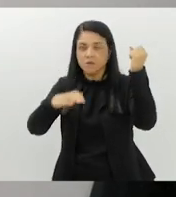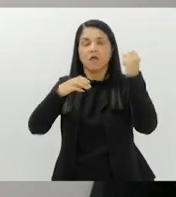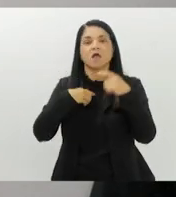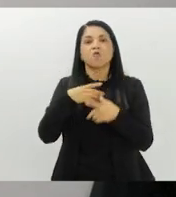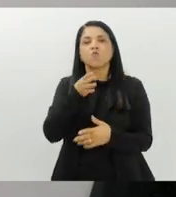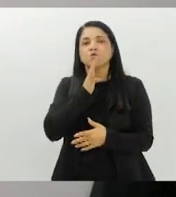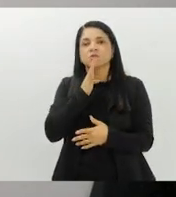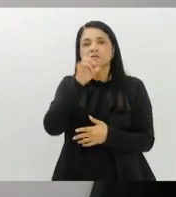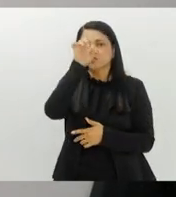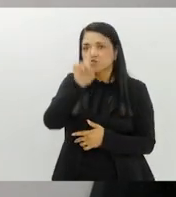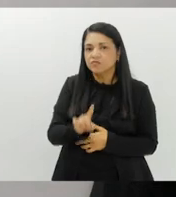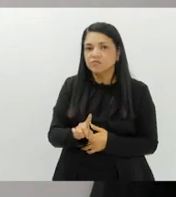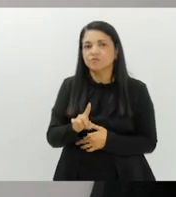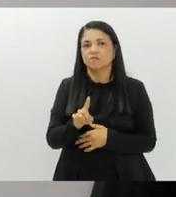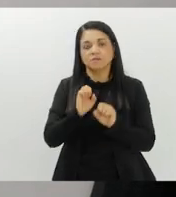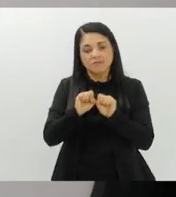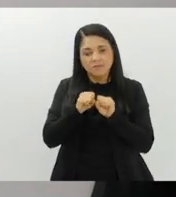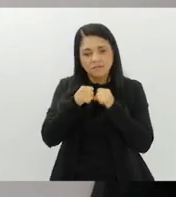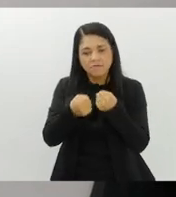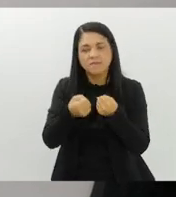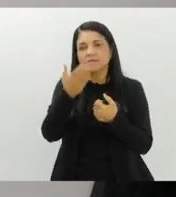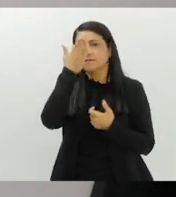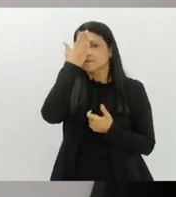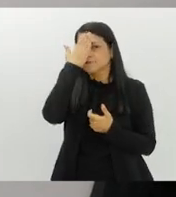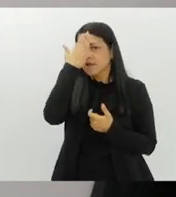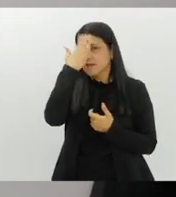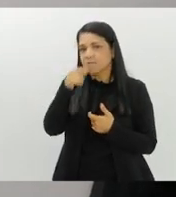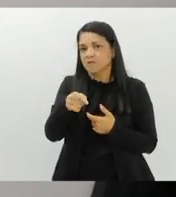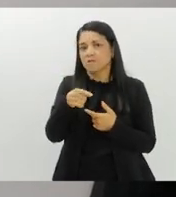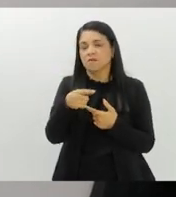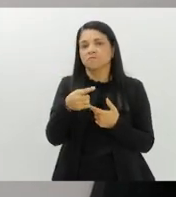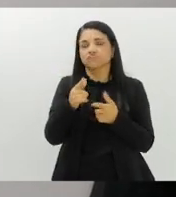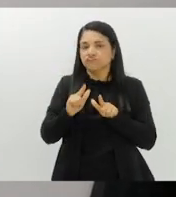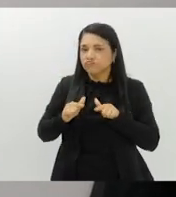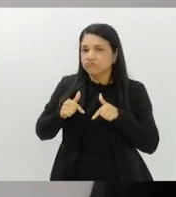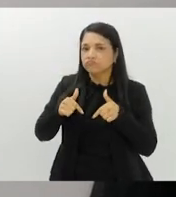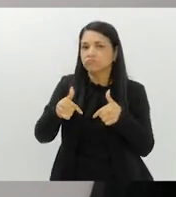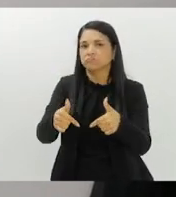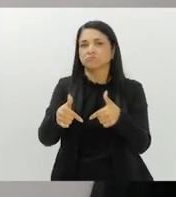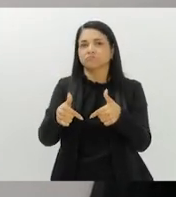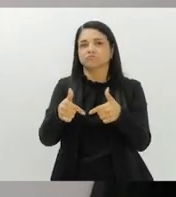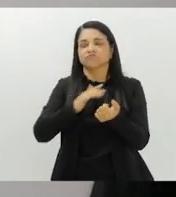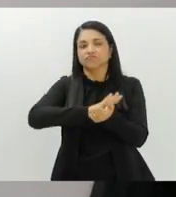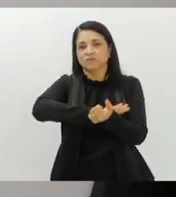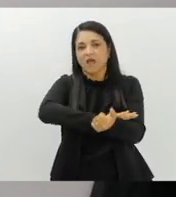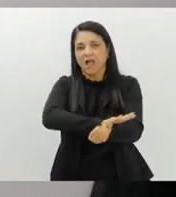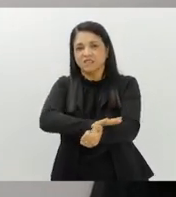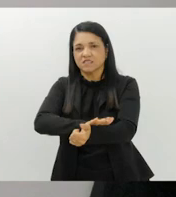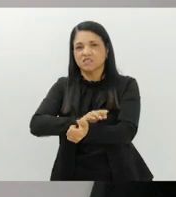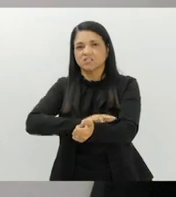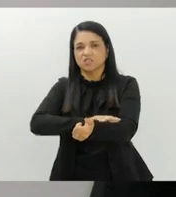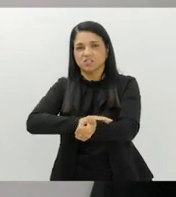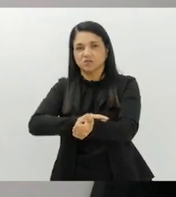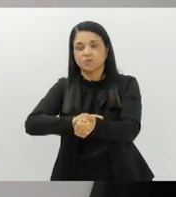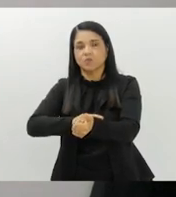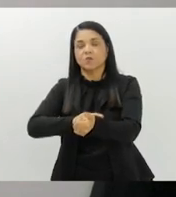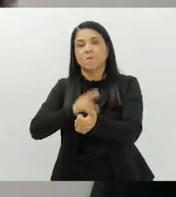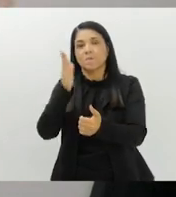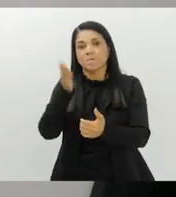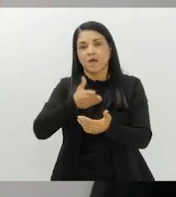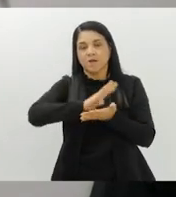direitos, para que a gente saiba como a gente se defender, né, desses atos de racismo barra intolerância